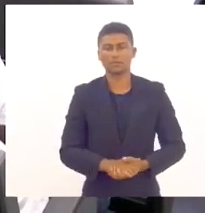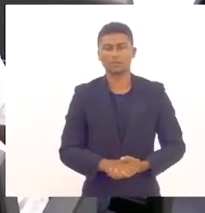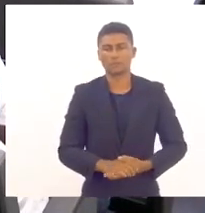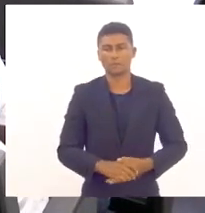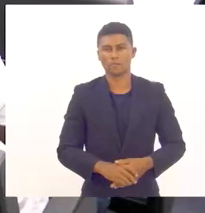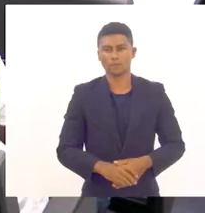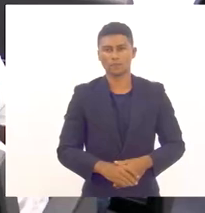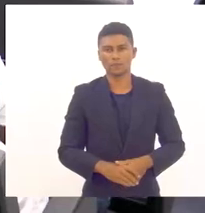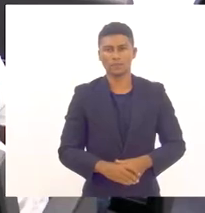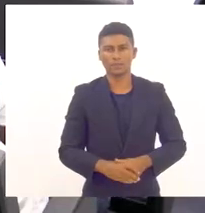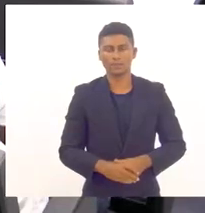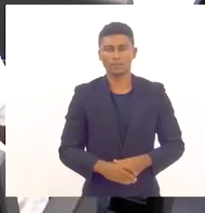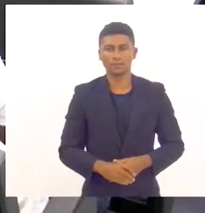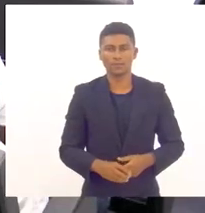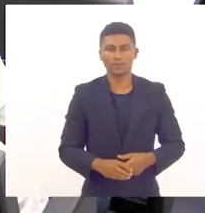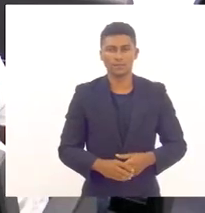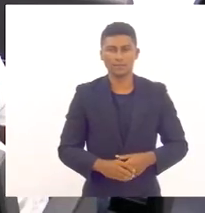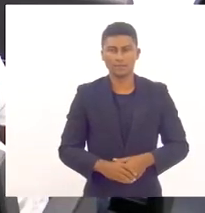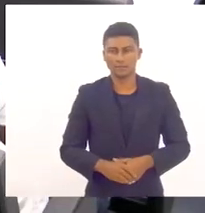Bom.